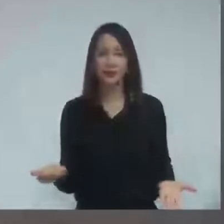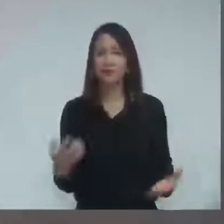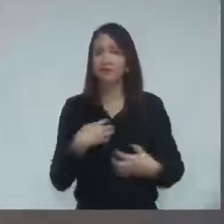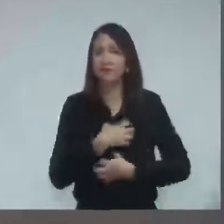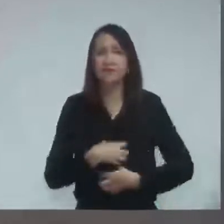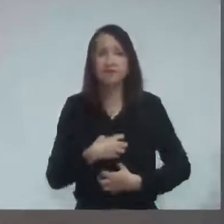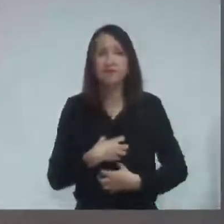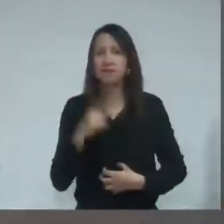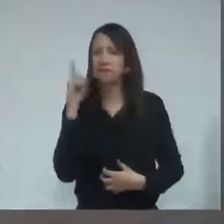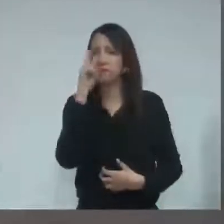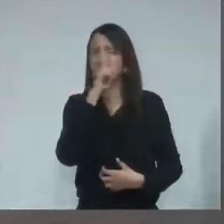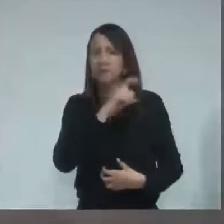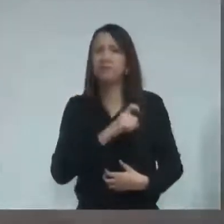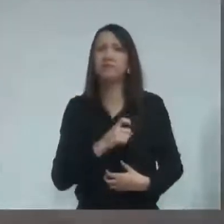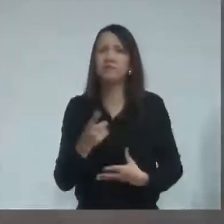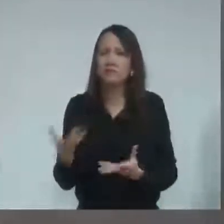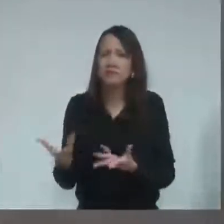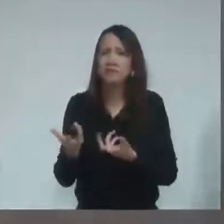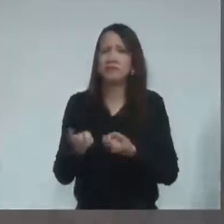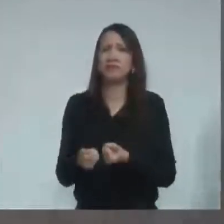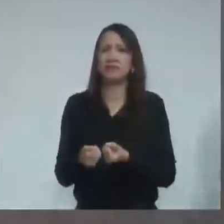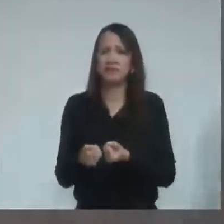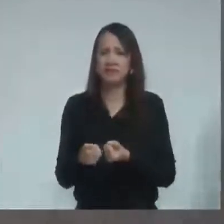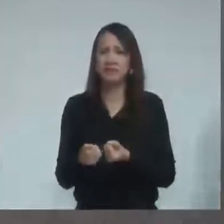truculento, é muito difícil de lidar. Então,